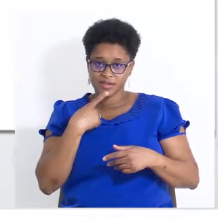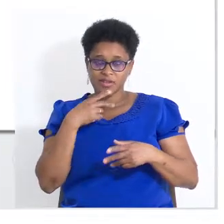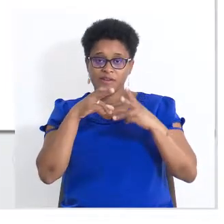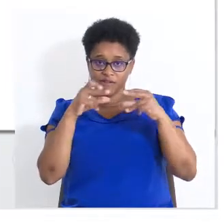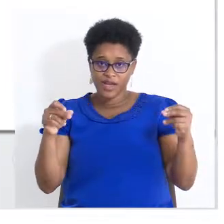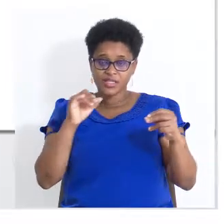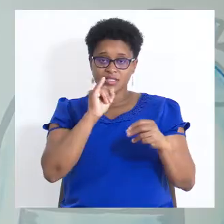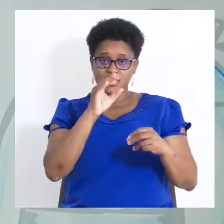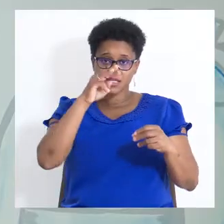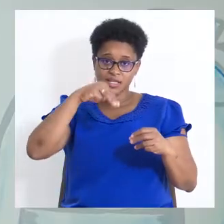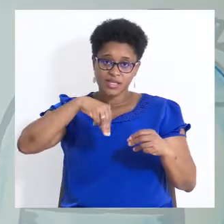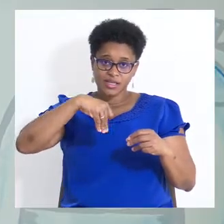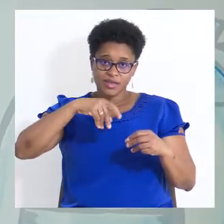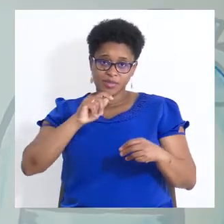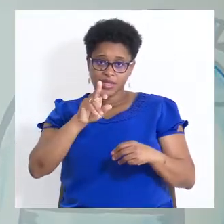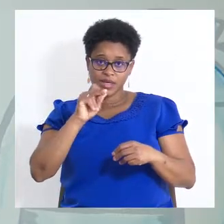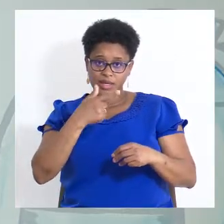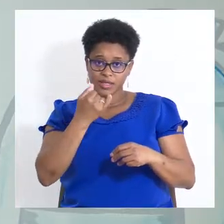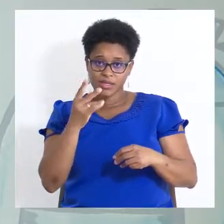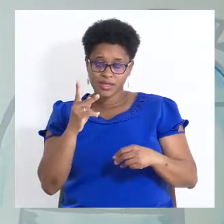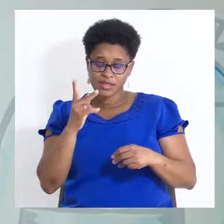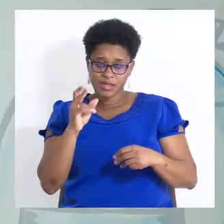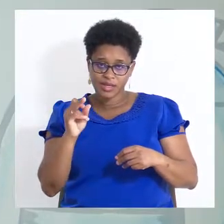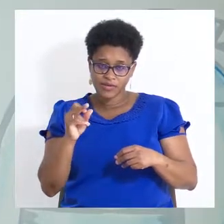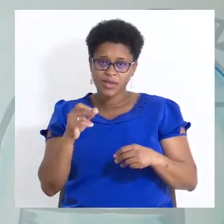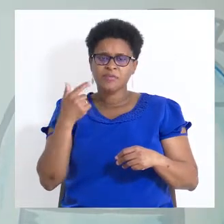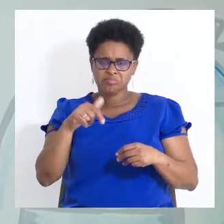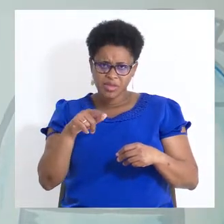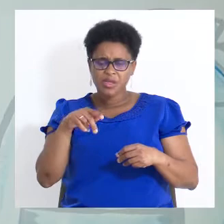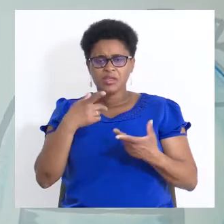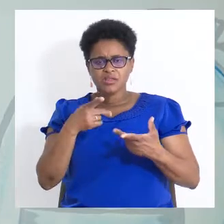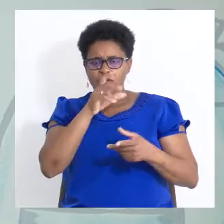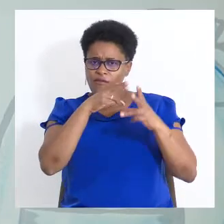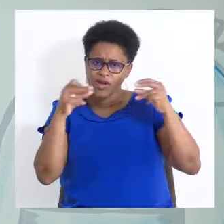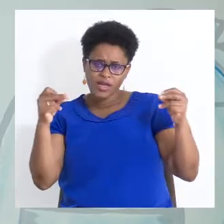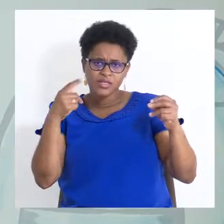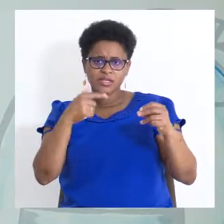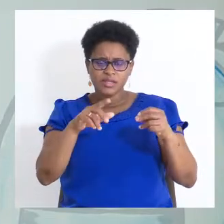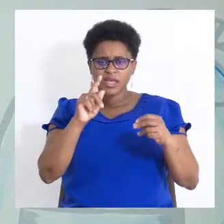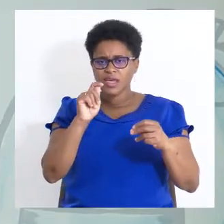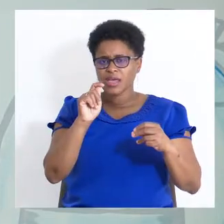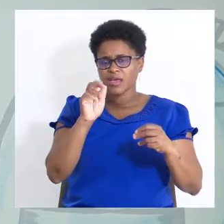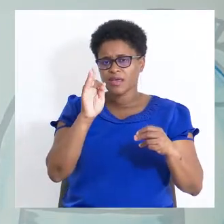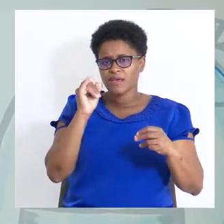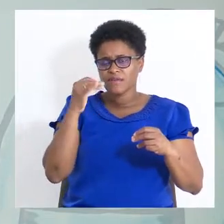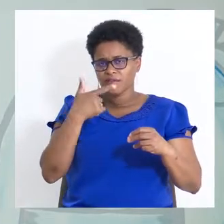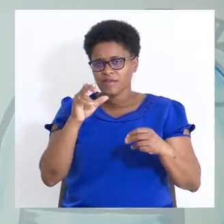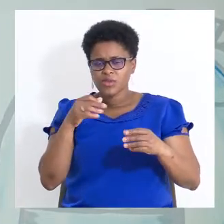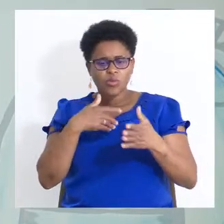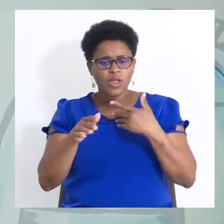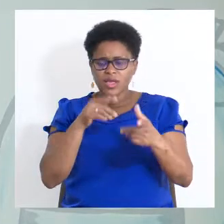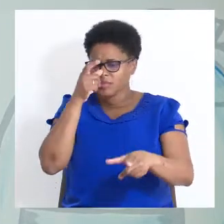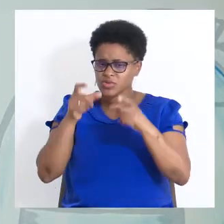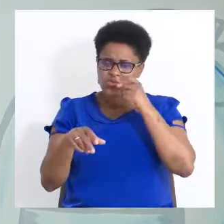Frases imperativas. As frases imperativas são aquelas que têm um efeito sobre qualquer pessoa. É